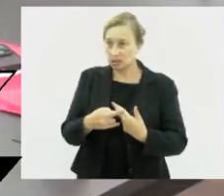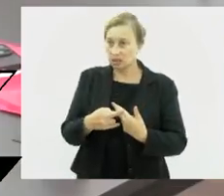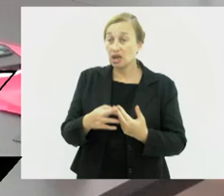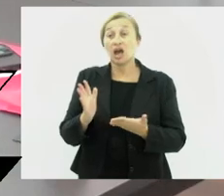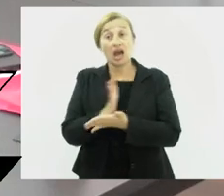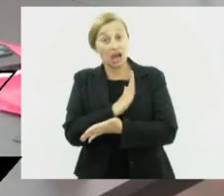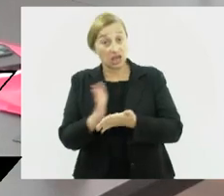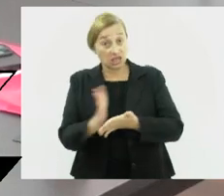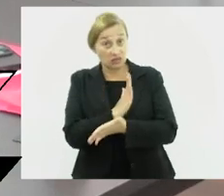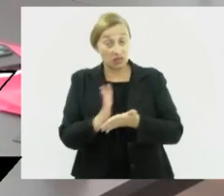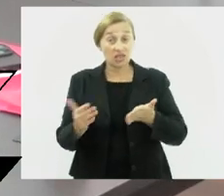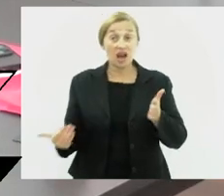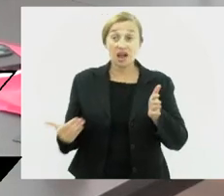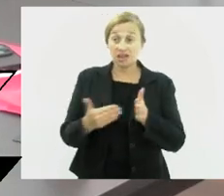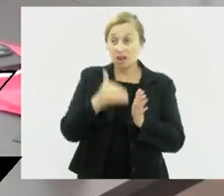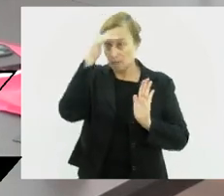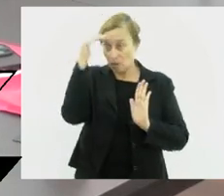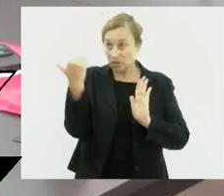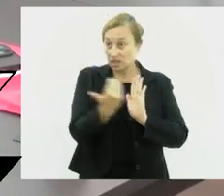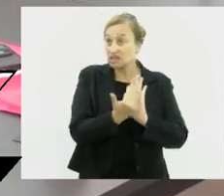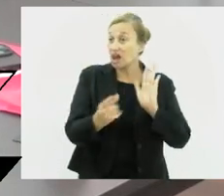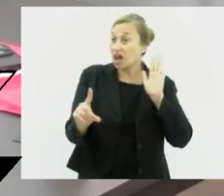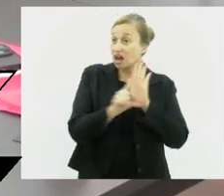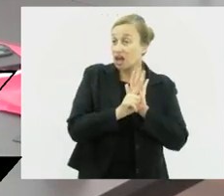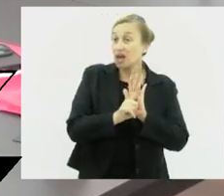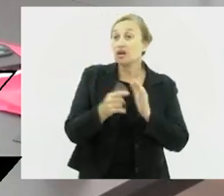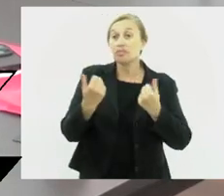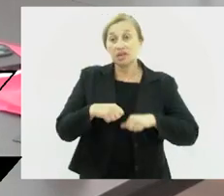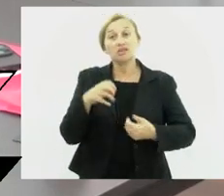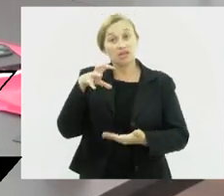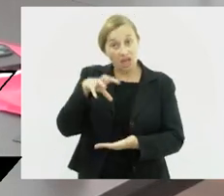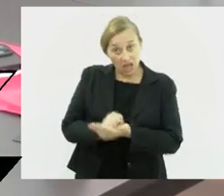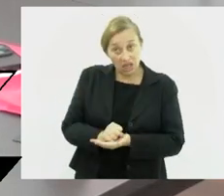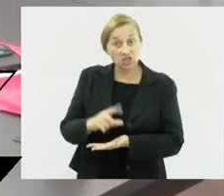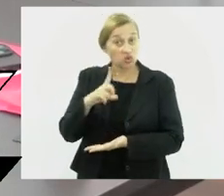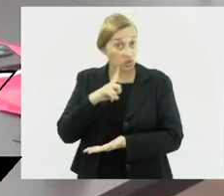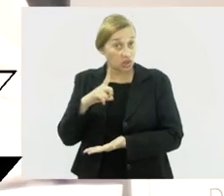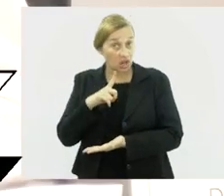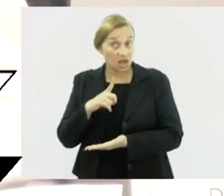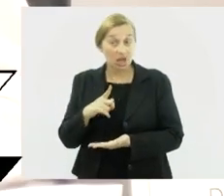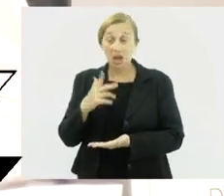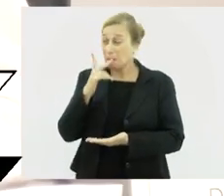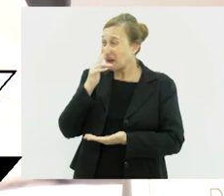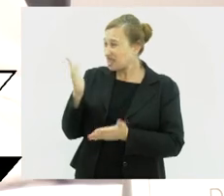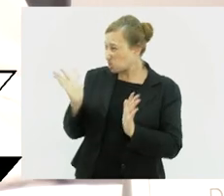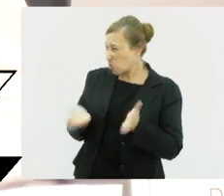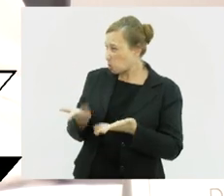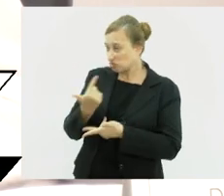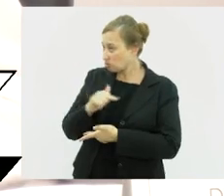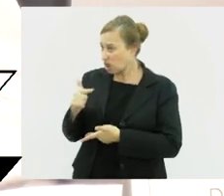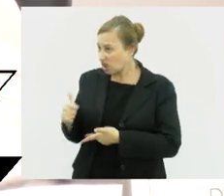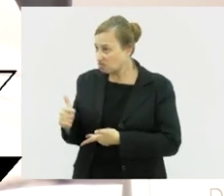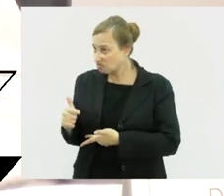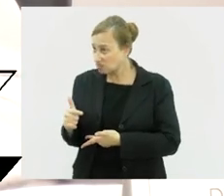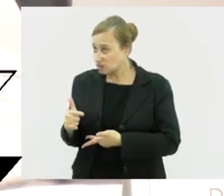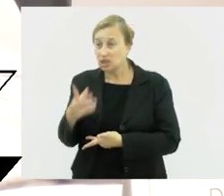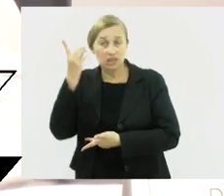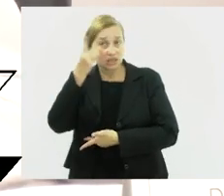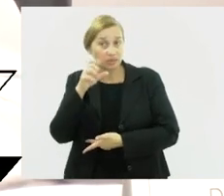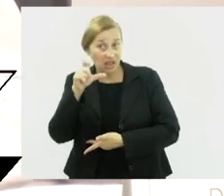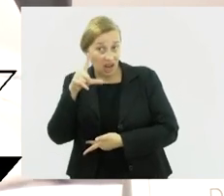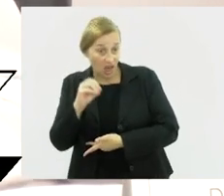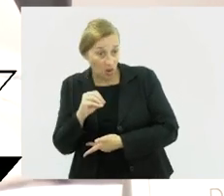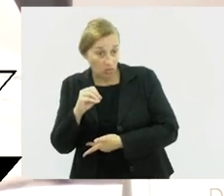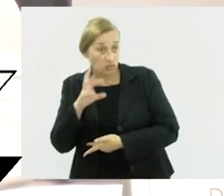vezes, até para cumprir a lei, ele tem que ter um cadastro que, pelo que me conste, hoje talvez não exista. Deputado Léo Vieira,